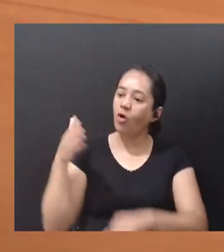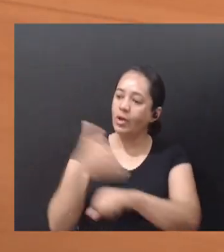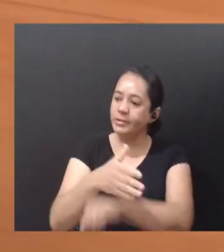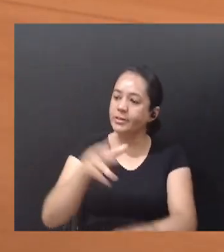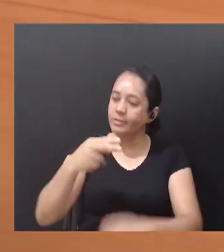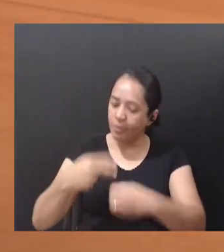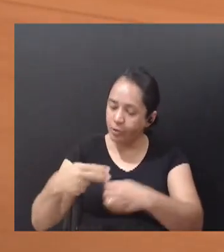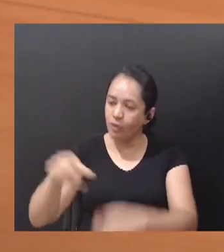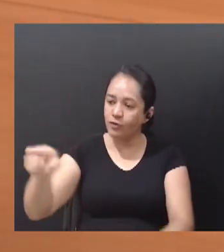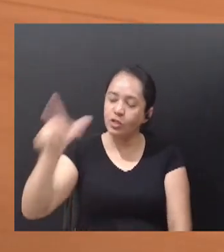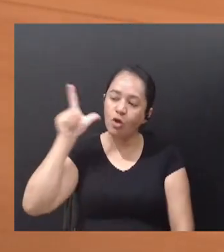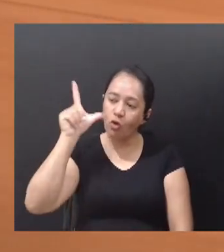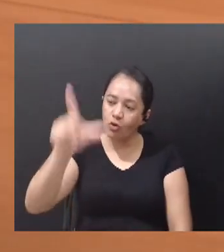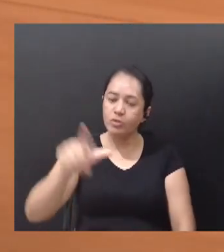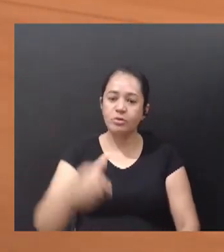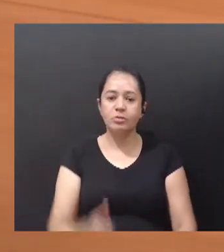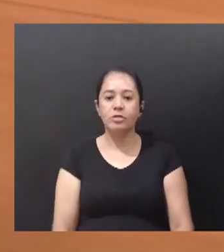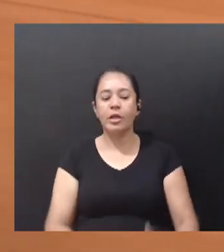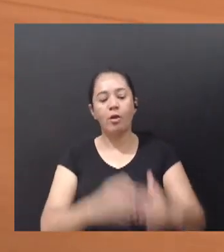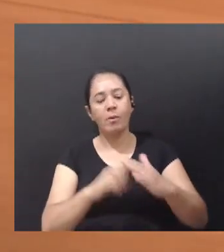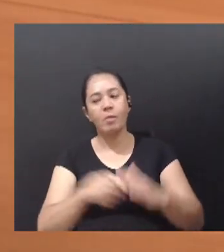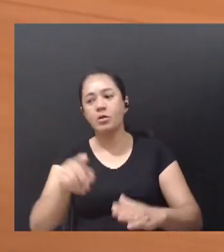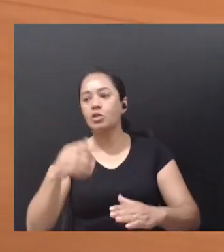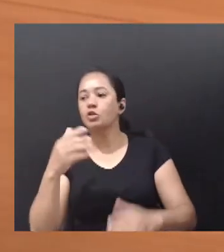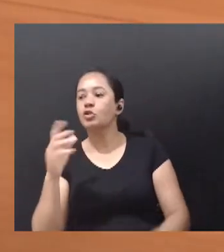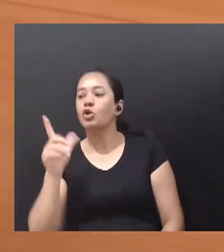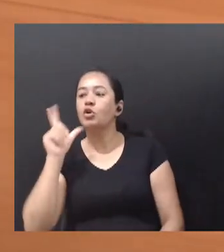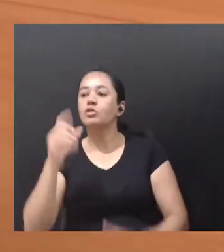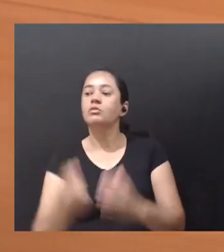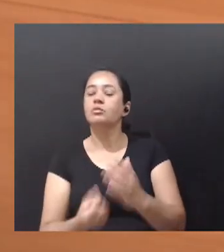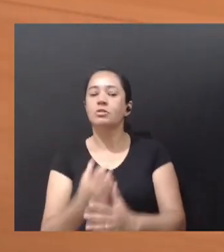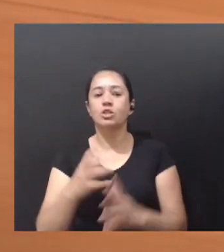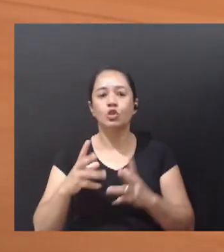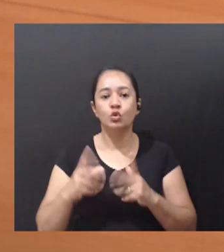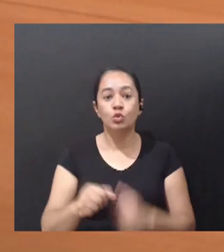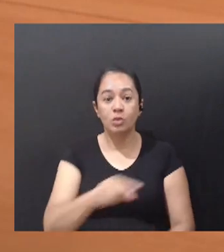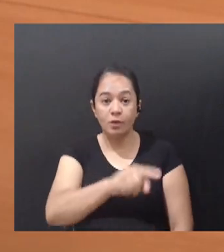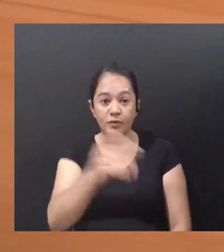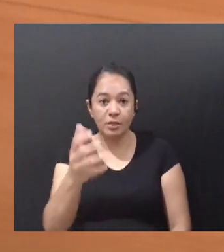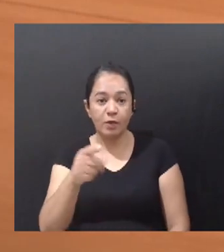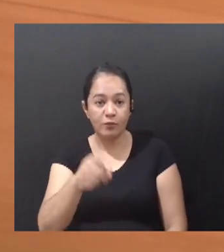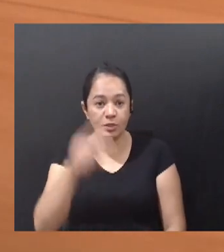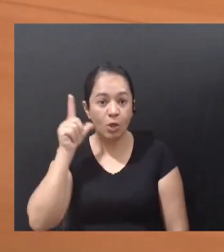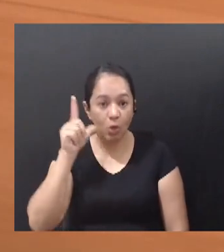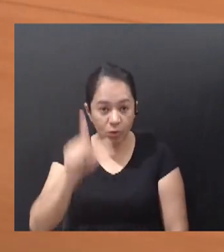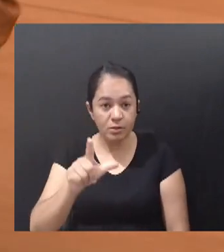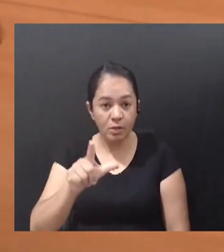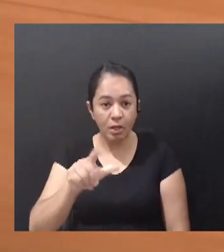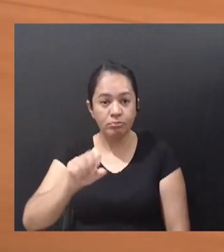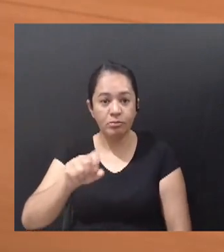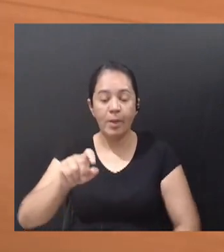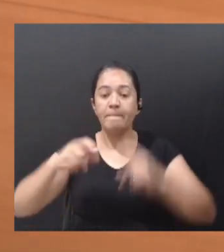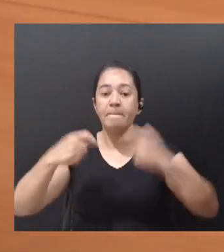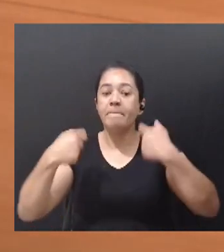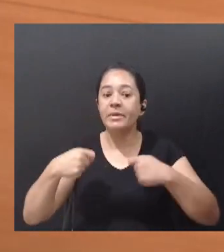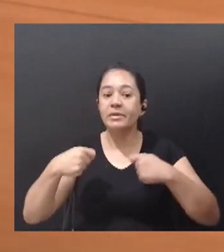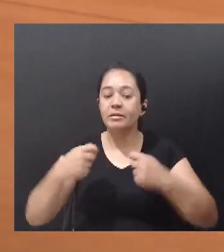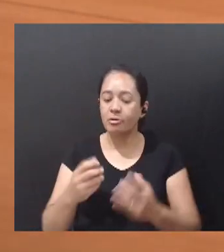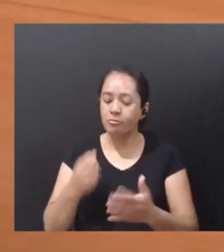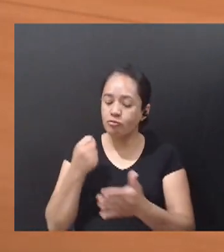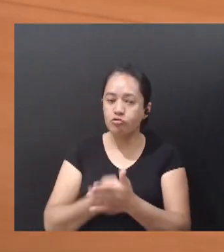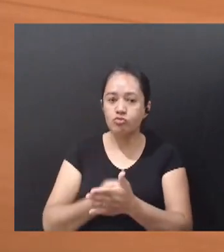consegue abrir uma empresa, mano. Você consegue ser tudo o que você quer, tá ligado? Basta você persistir,